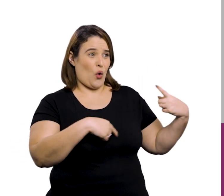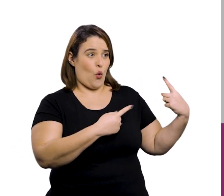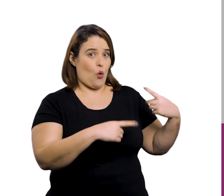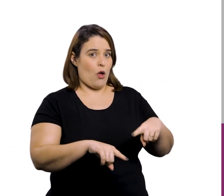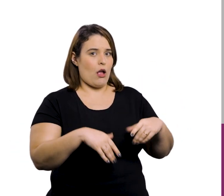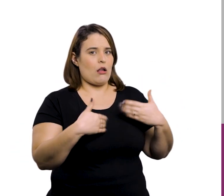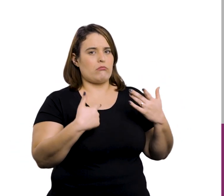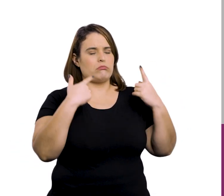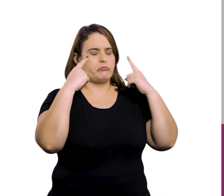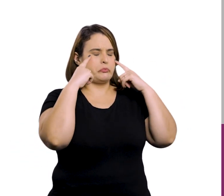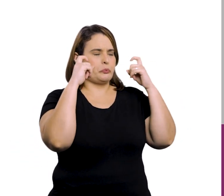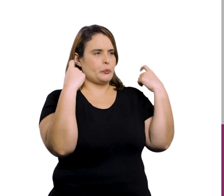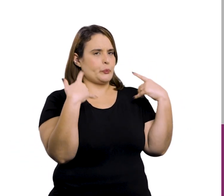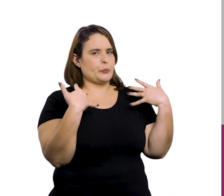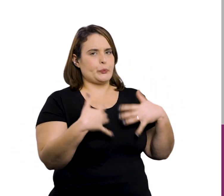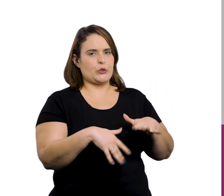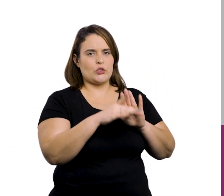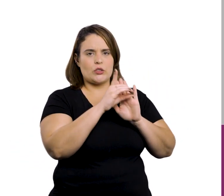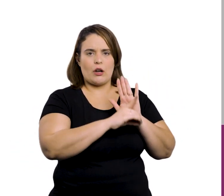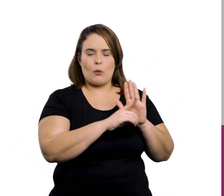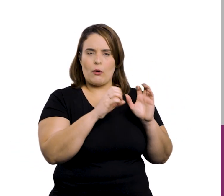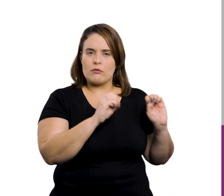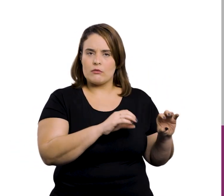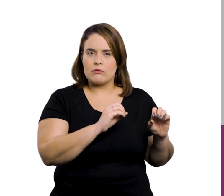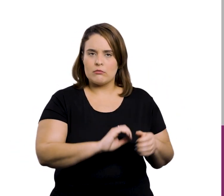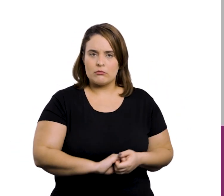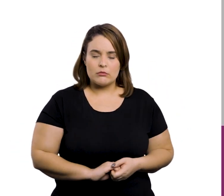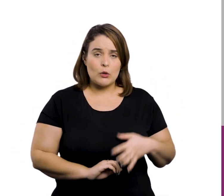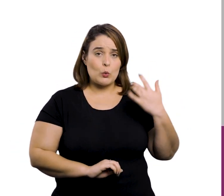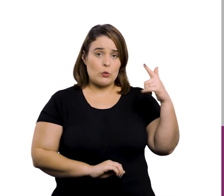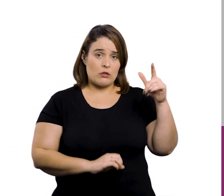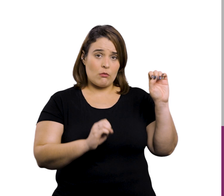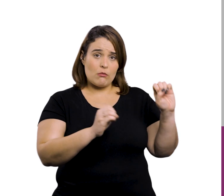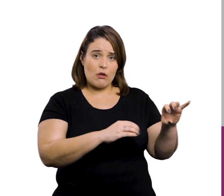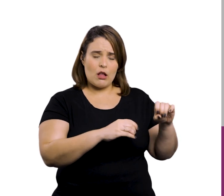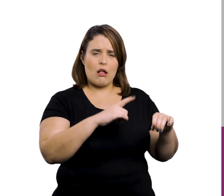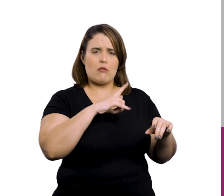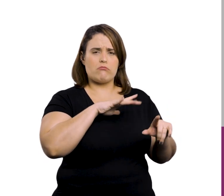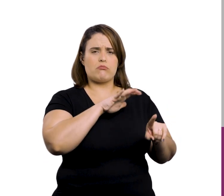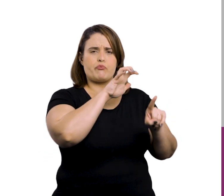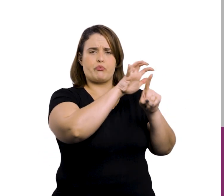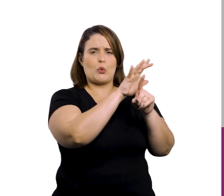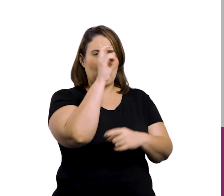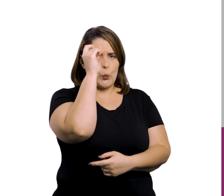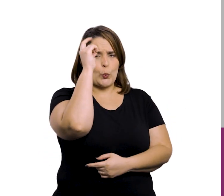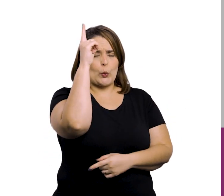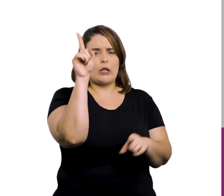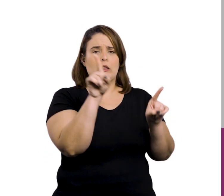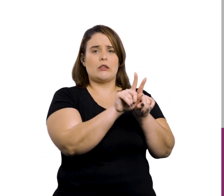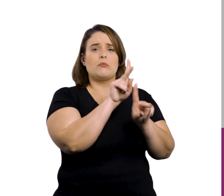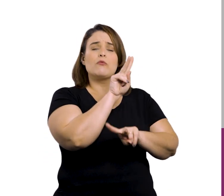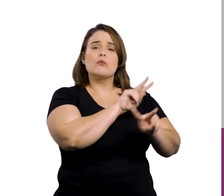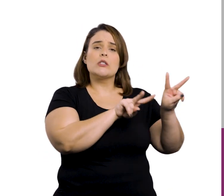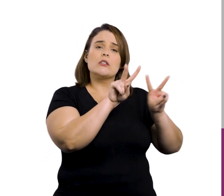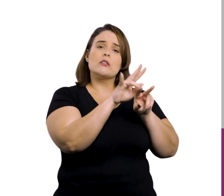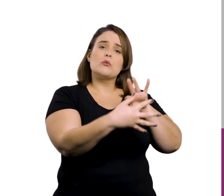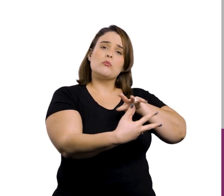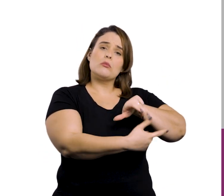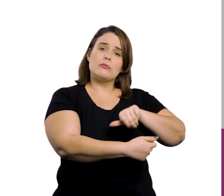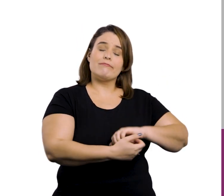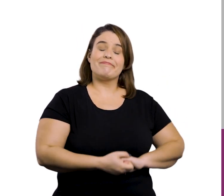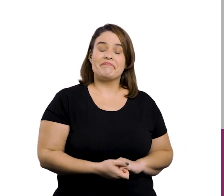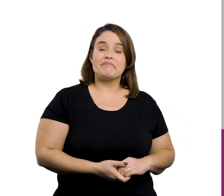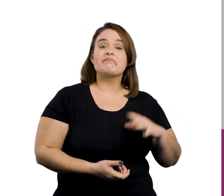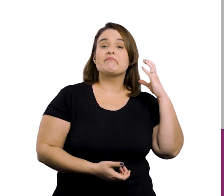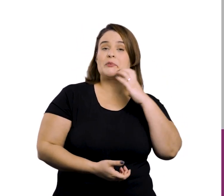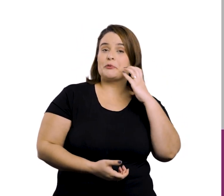humanidade, portanto, agride e inviabiliza o direito à educação. Não existe educação com imposição de cultura e